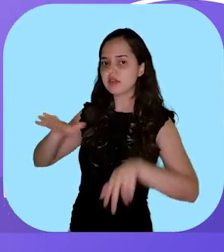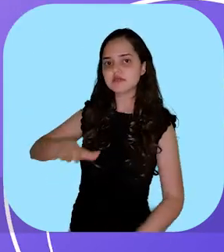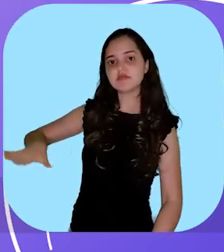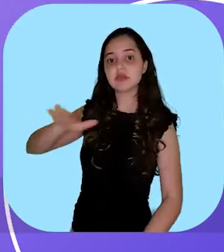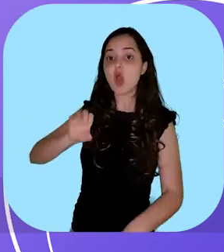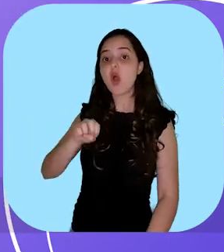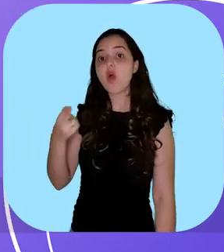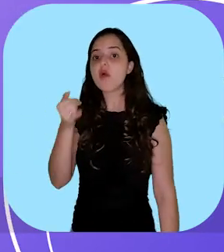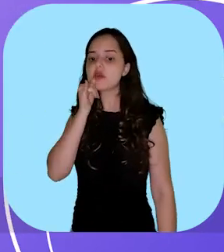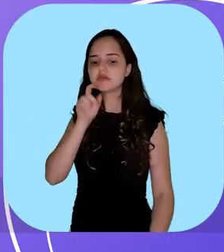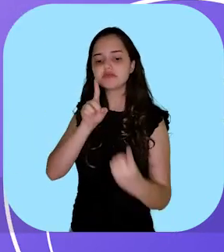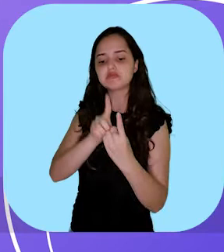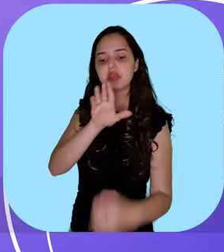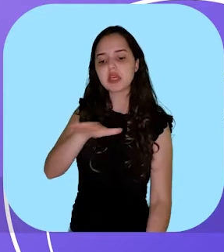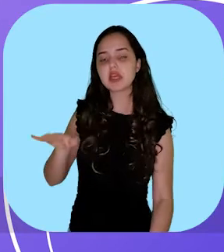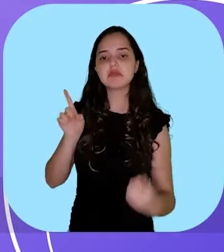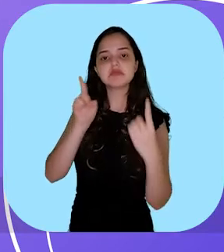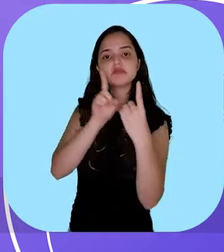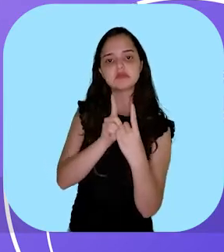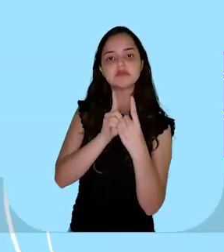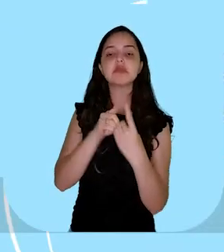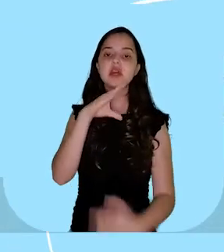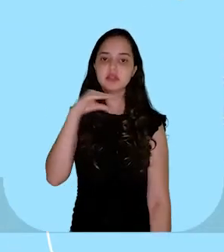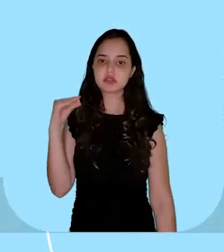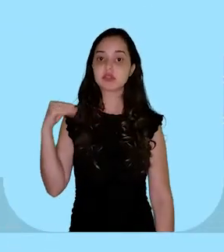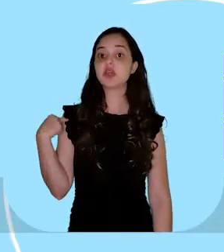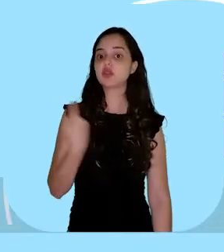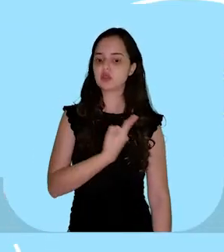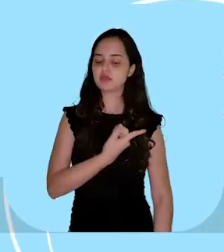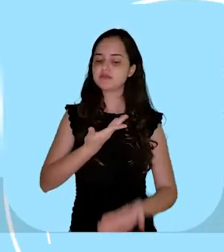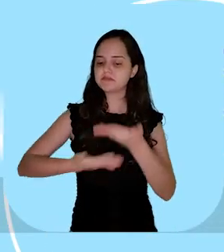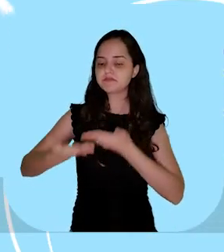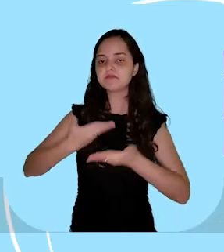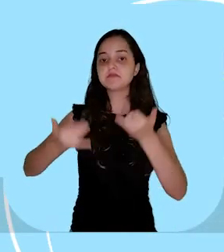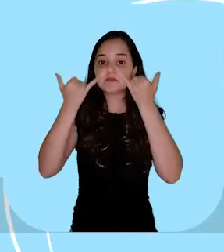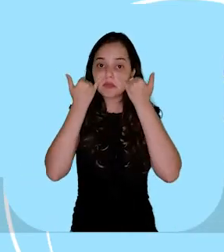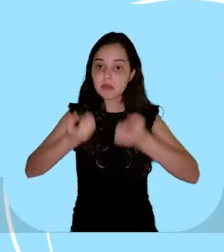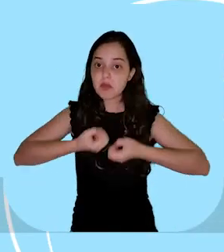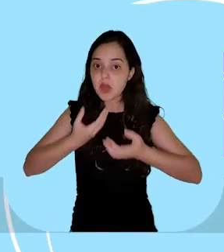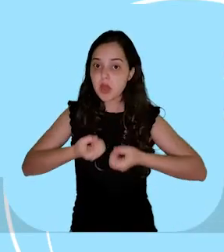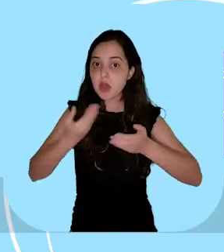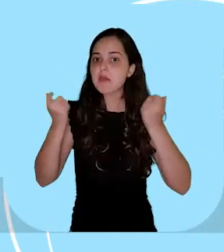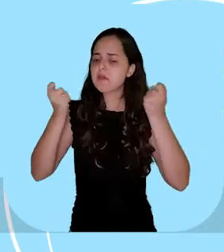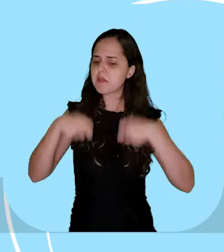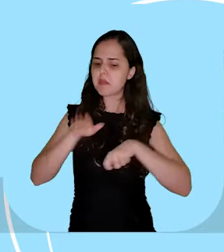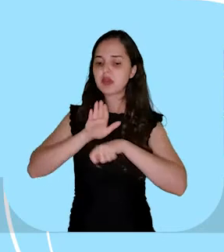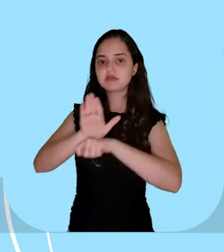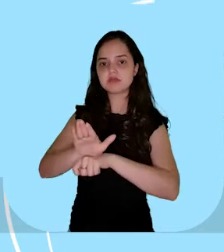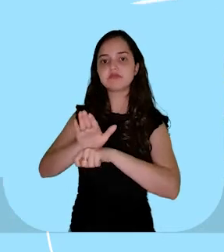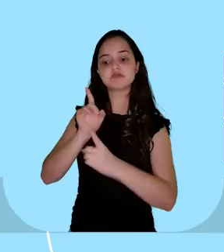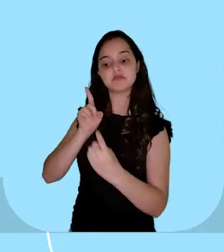no atendimento de crianças ou adolescentes, devemos compartilhar somente informações que possam